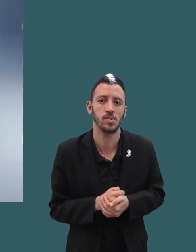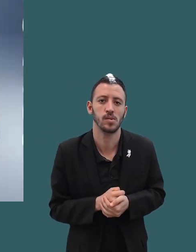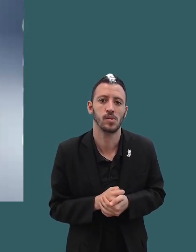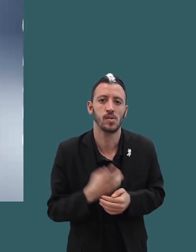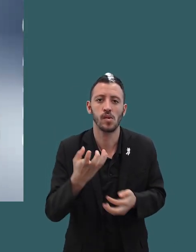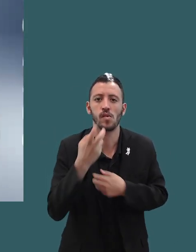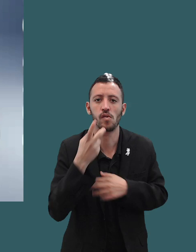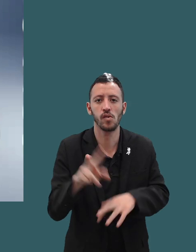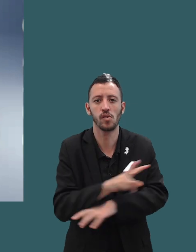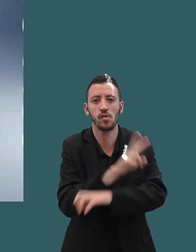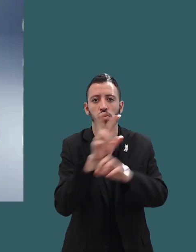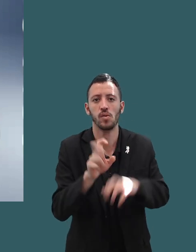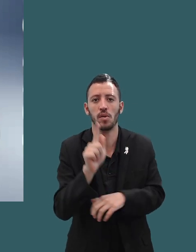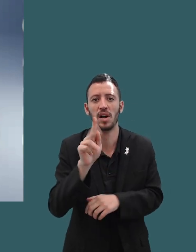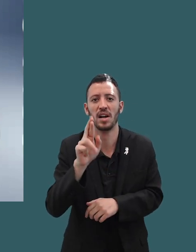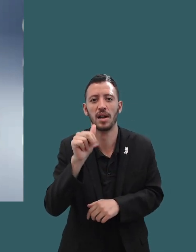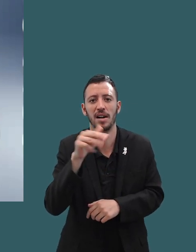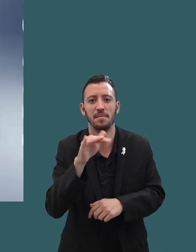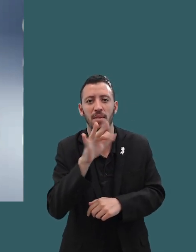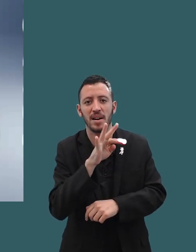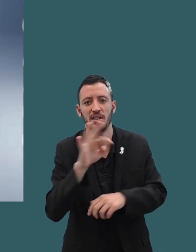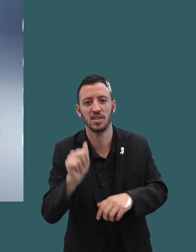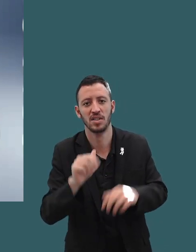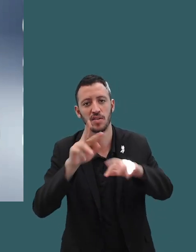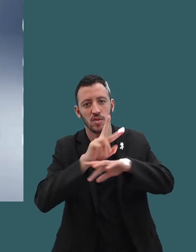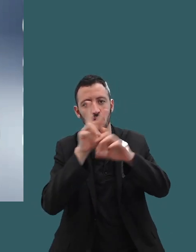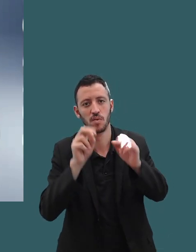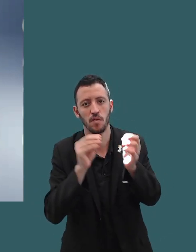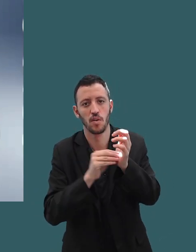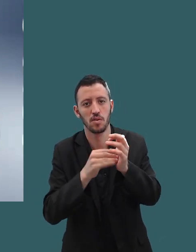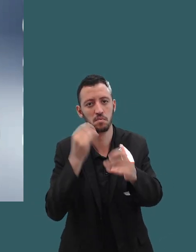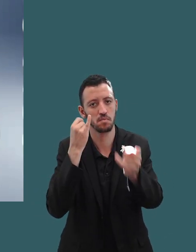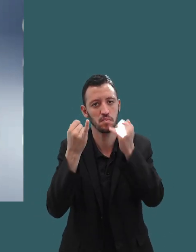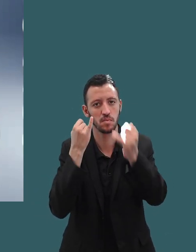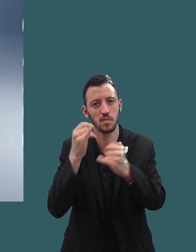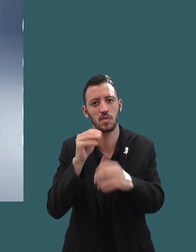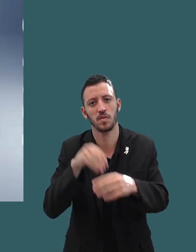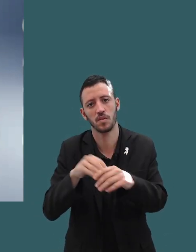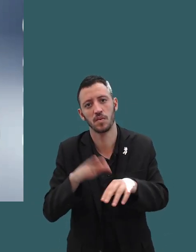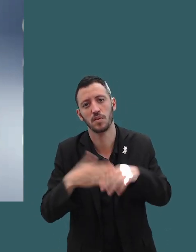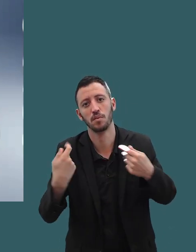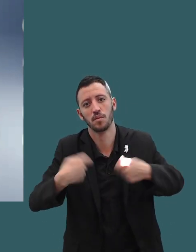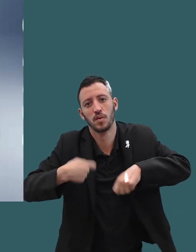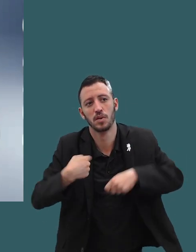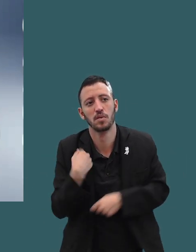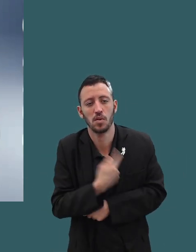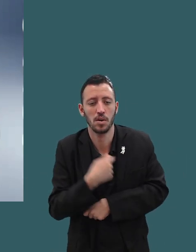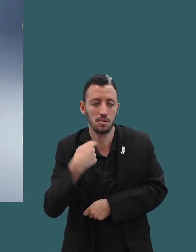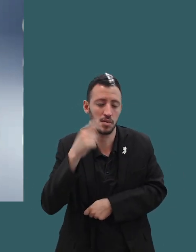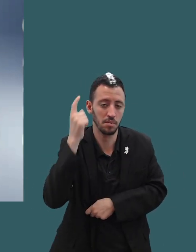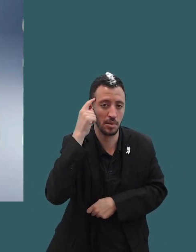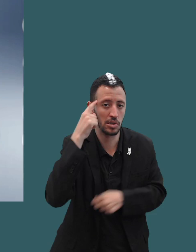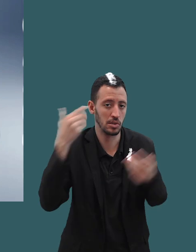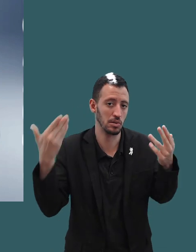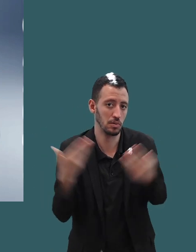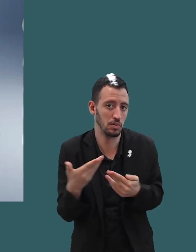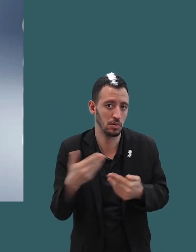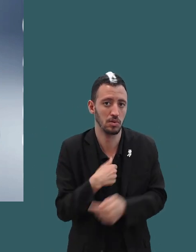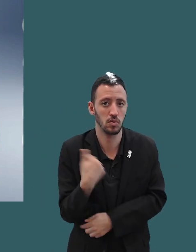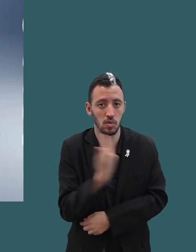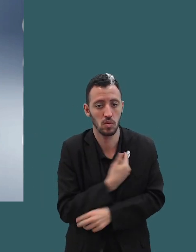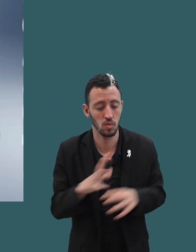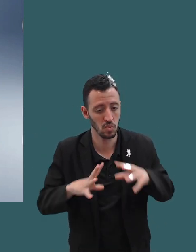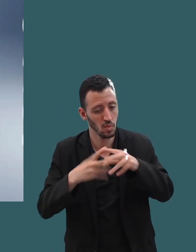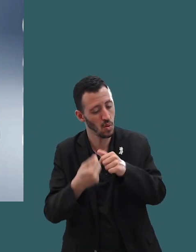a gramática da desinformação. Todo mundo fala em desinformação, a gente sabe mais ou menos o que é desinformação, mas o que a gente precisa pensar hoje? Aquilo que a